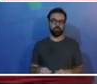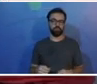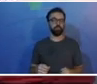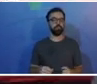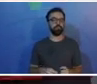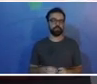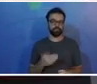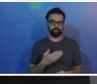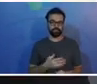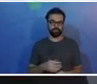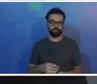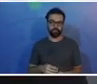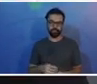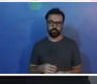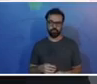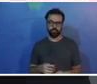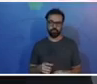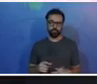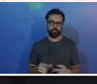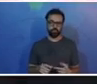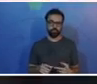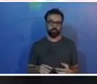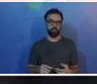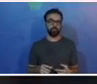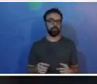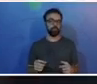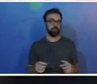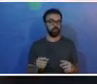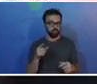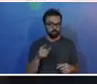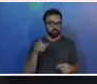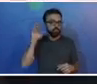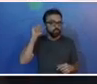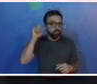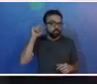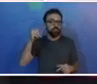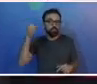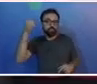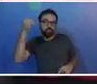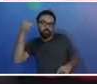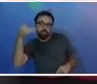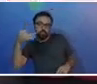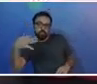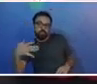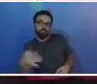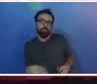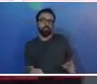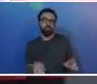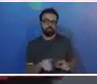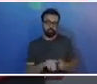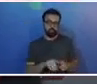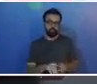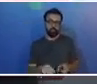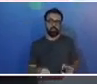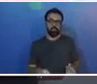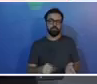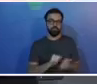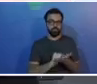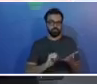158. Vocês vão ouvir as explicações e vamos fazer os exercícios juntos da página